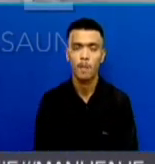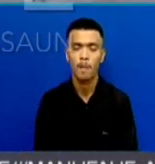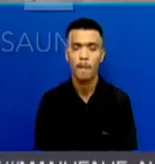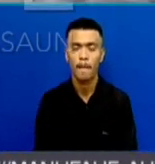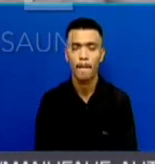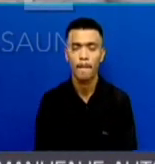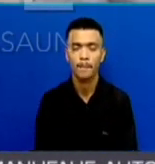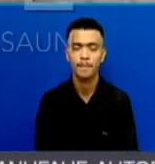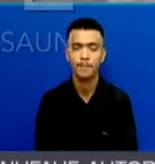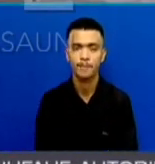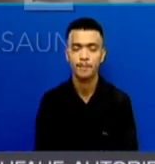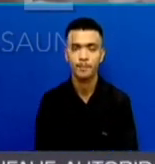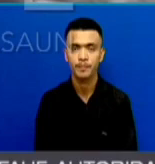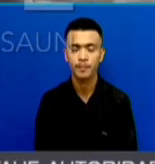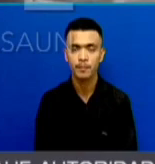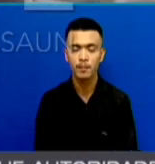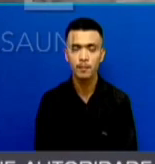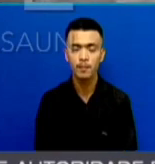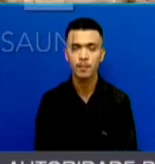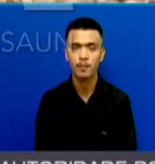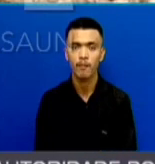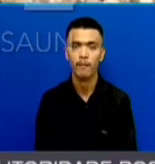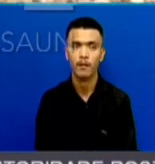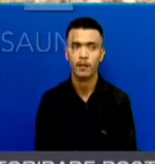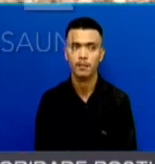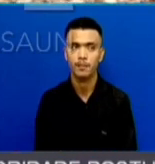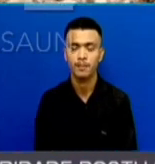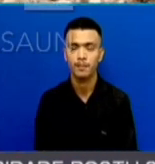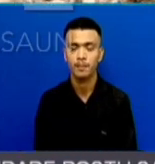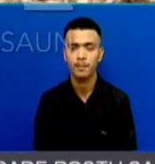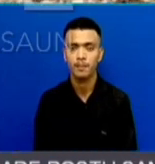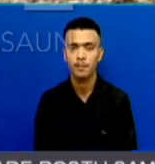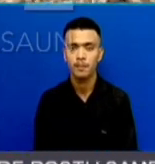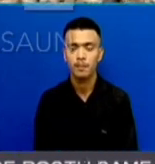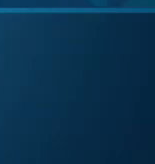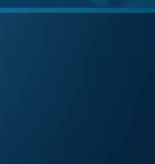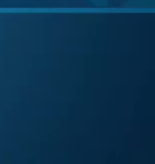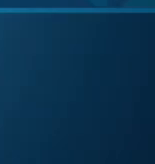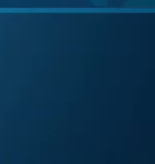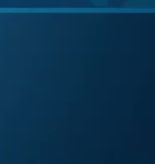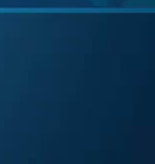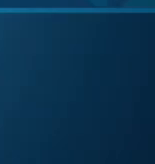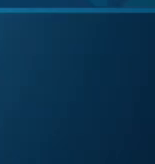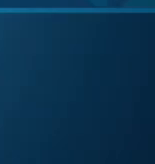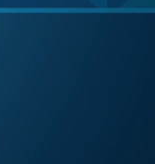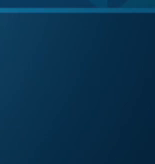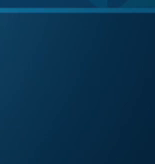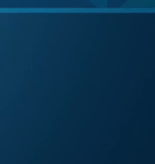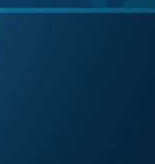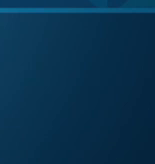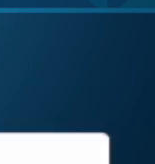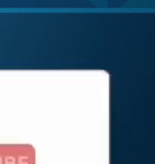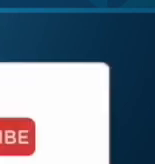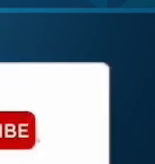suku baloi. Usi Atauru Miguel Jesus ba RTTL. Atu hetang